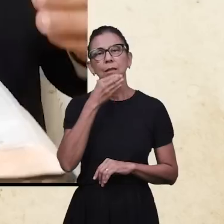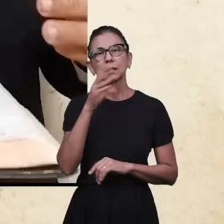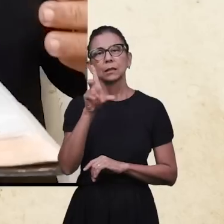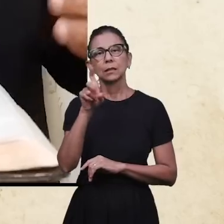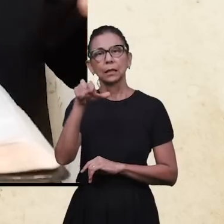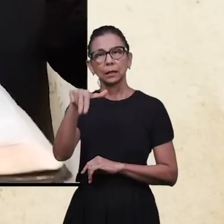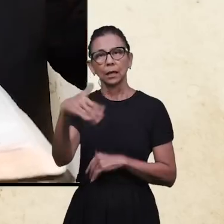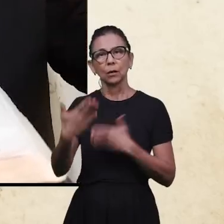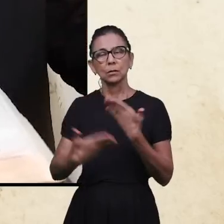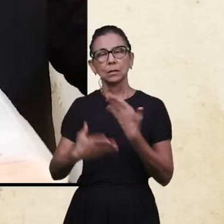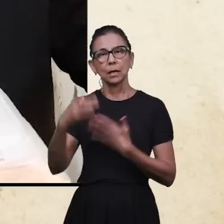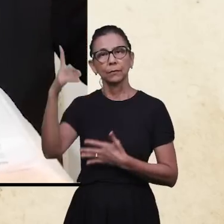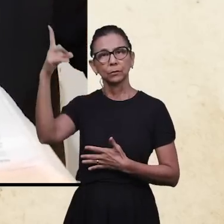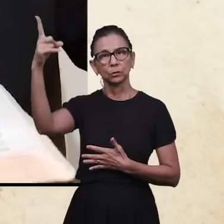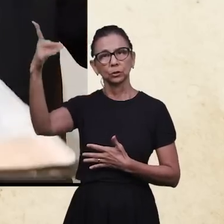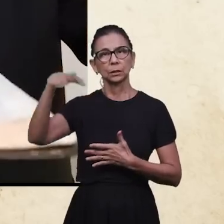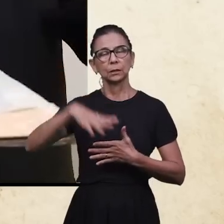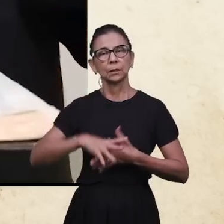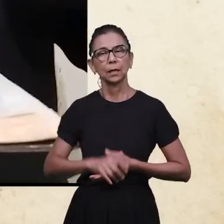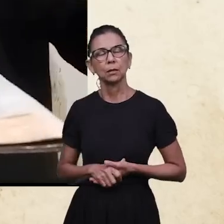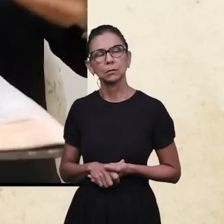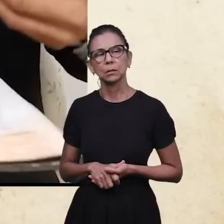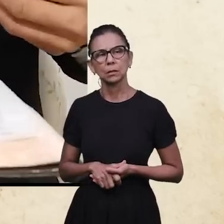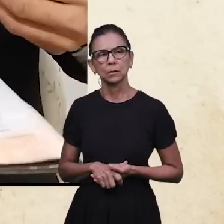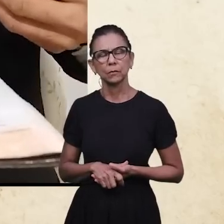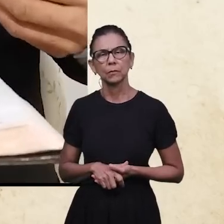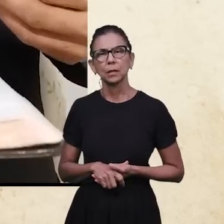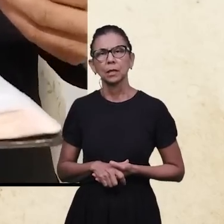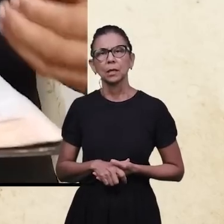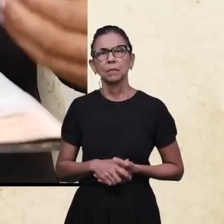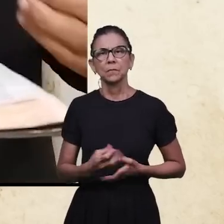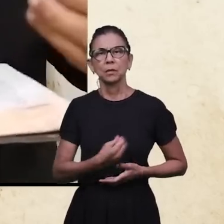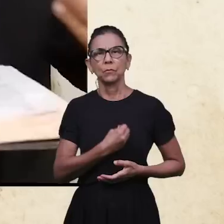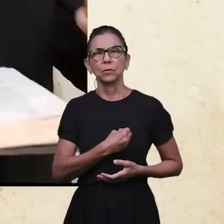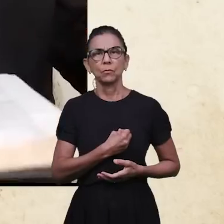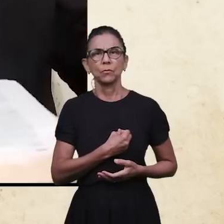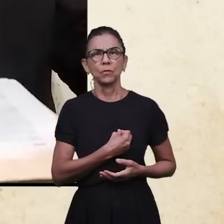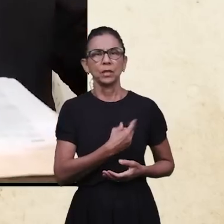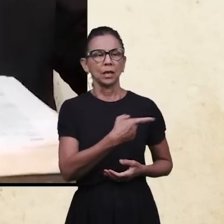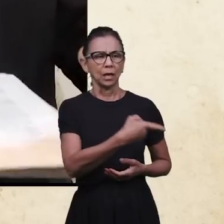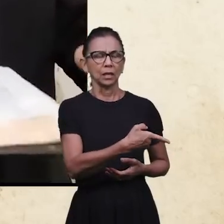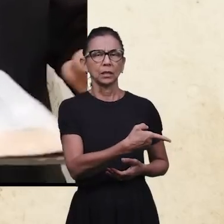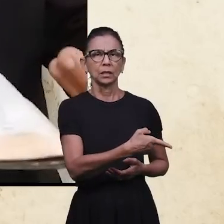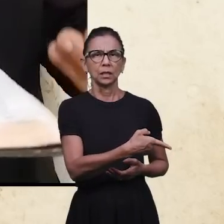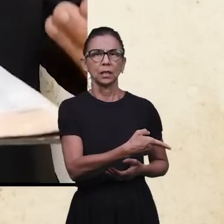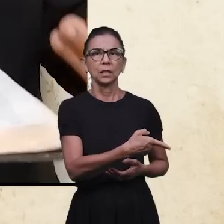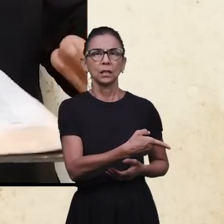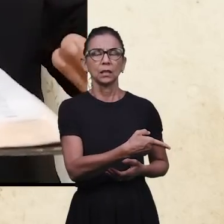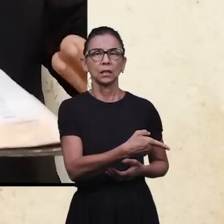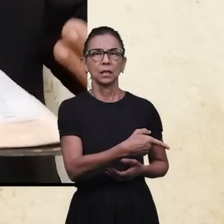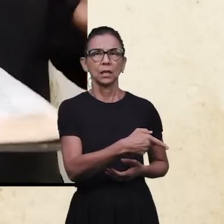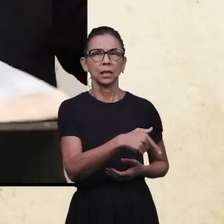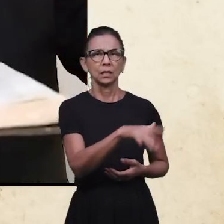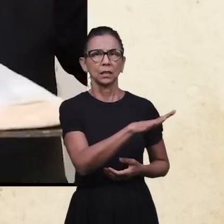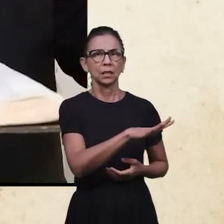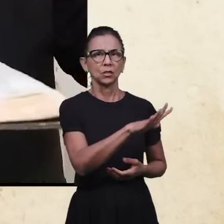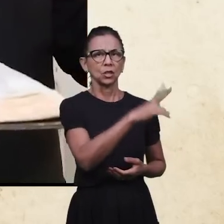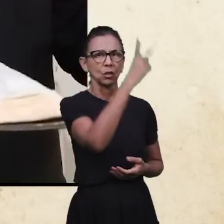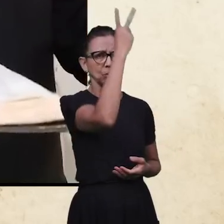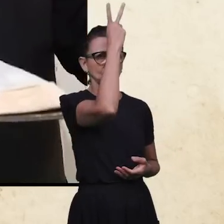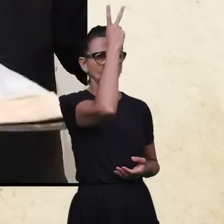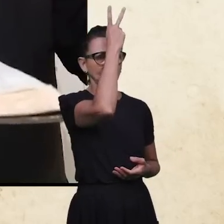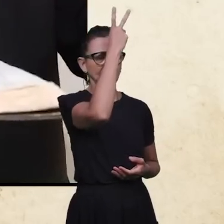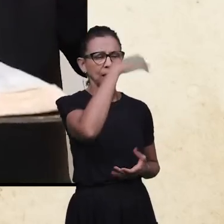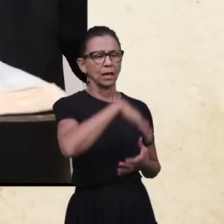Daniel ao assentar no seu coração não se contaminar com as iguarias que